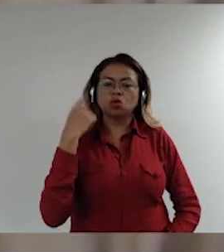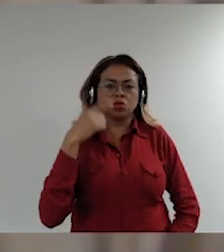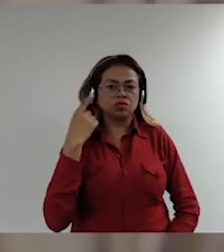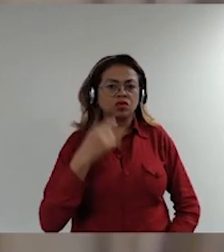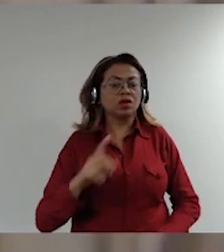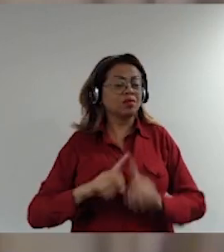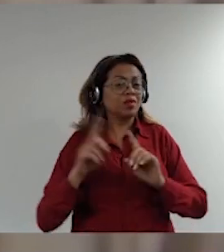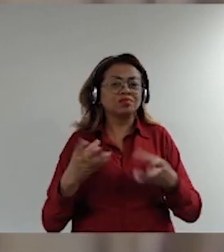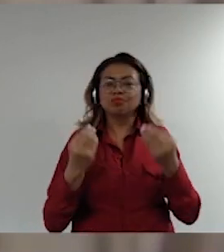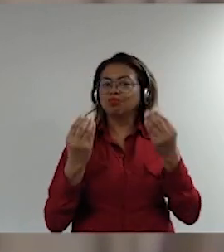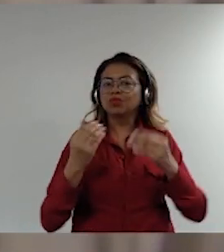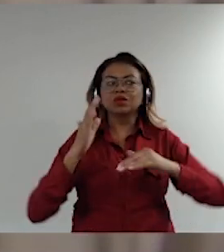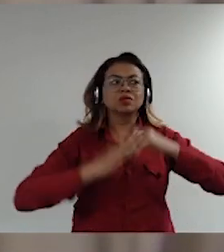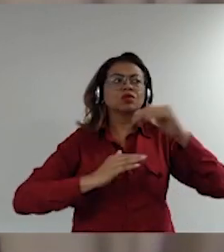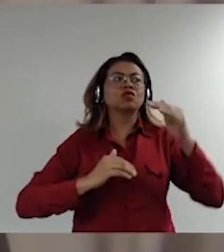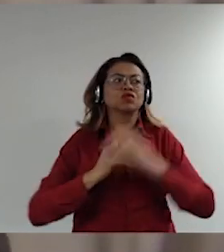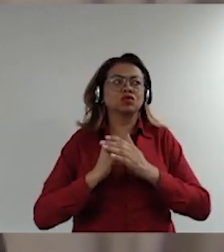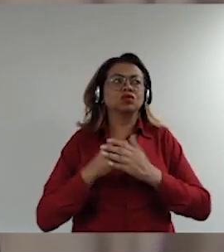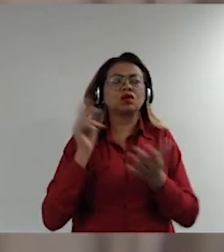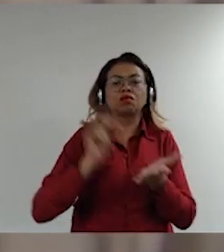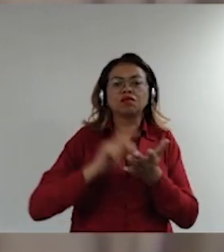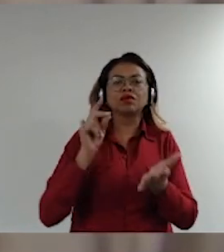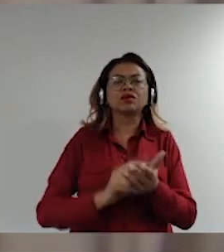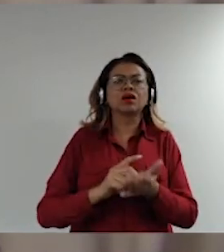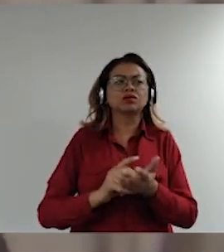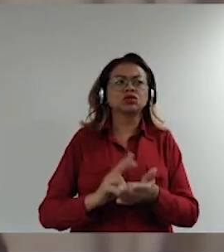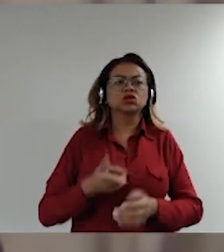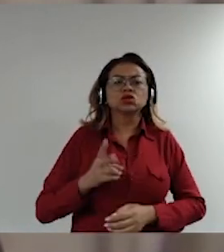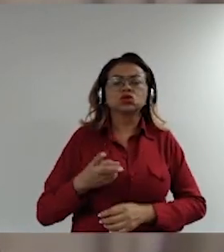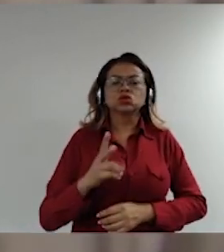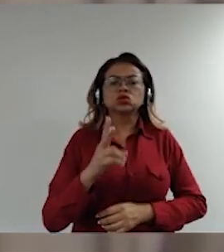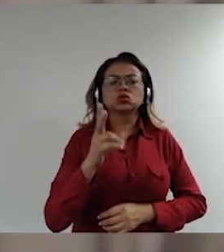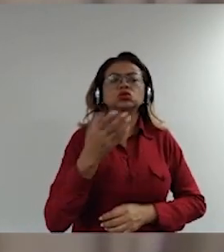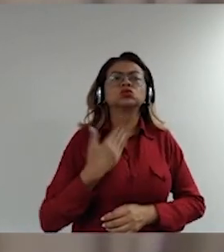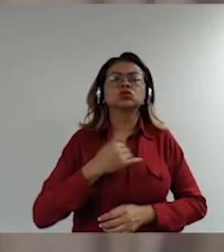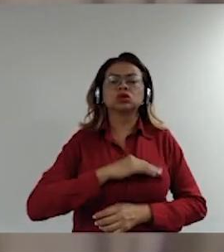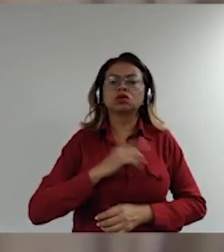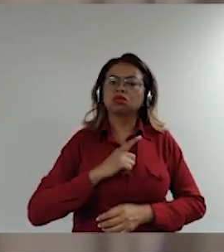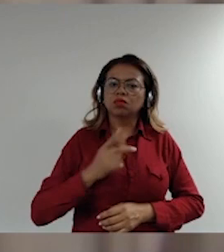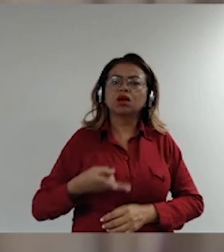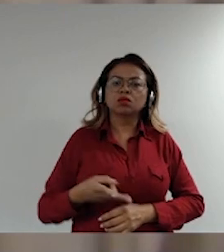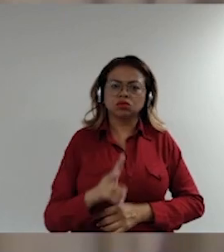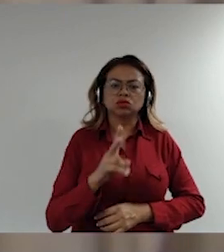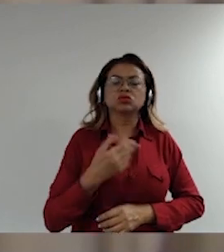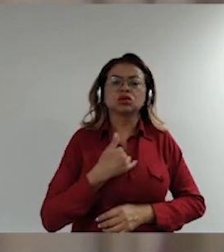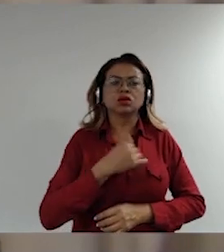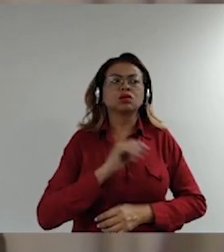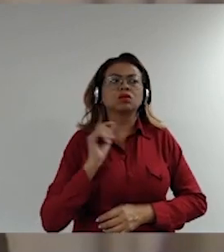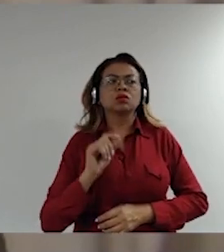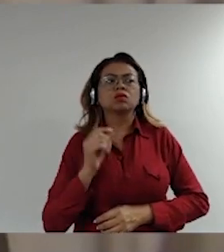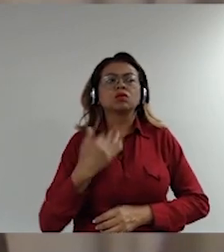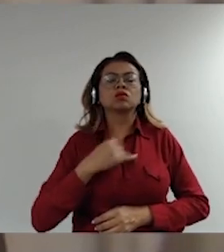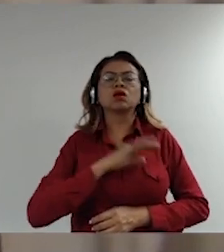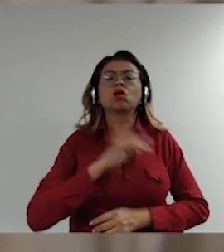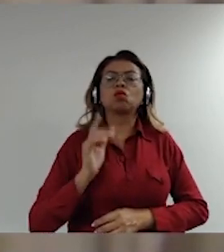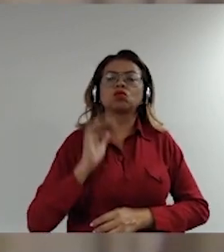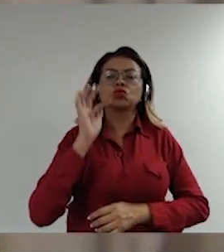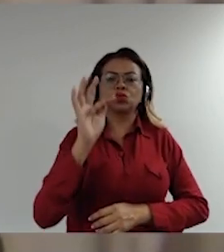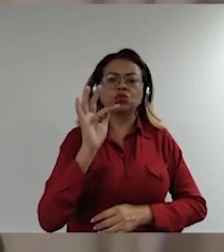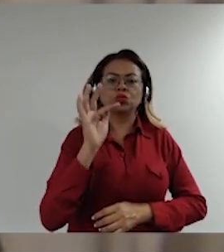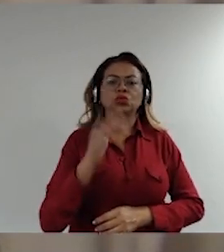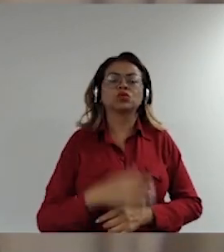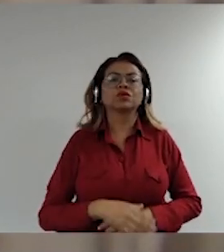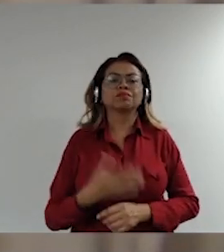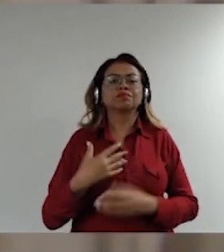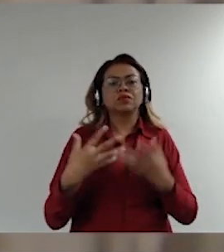profissões, e é uma realidade que permanece e que permanecerá. que o futuro,